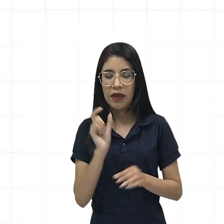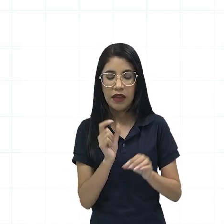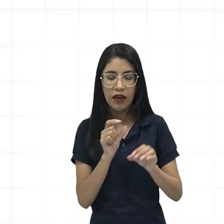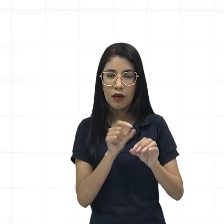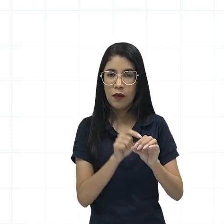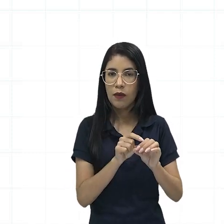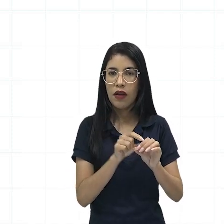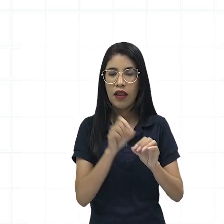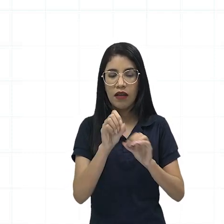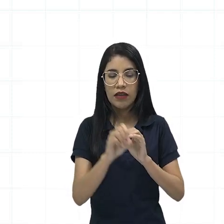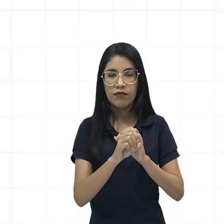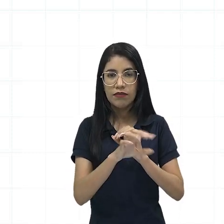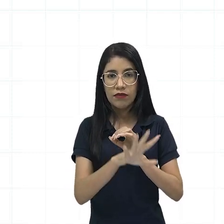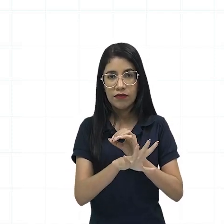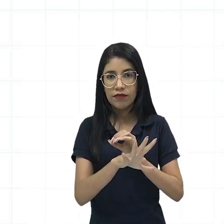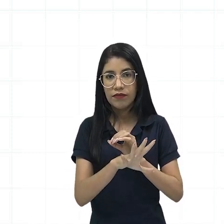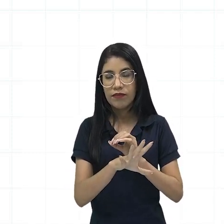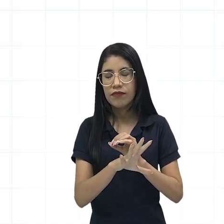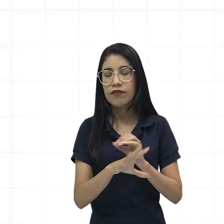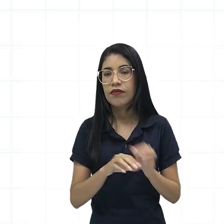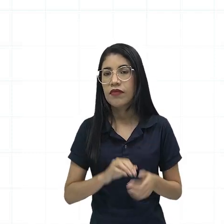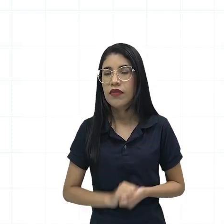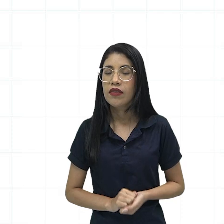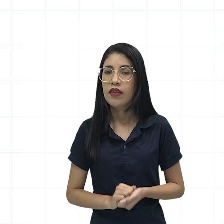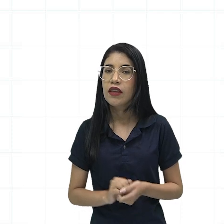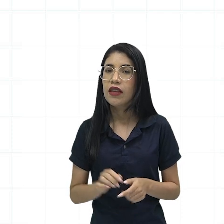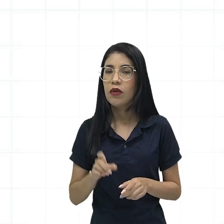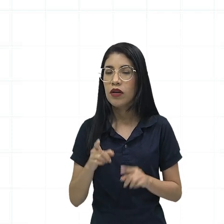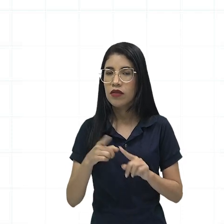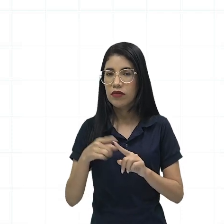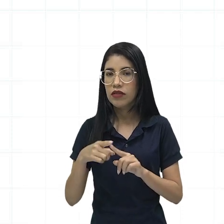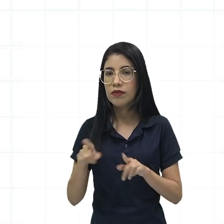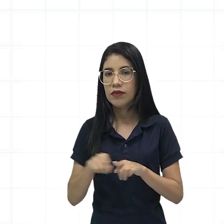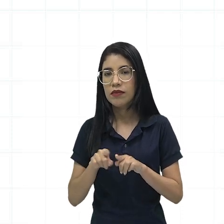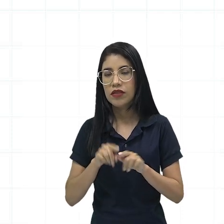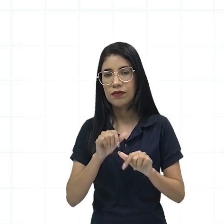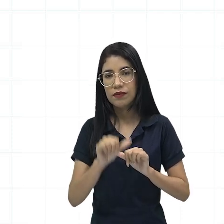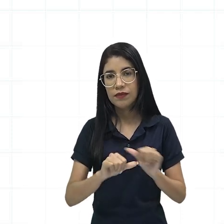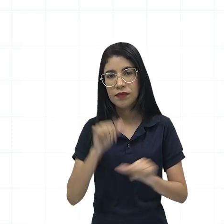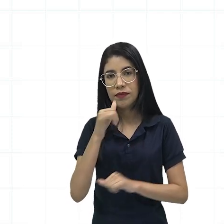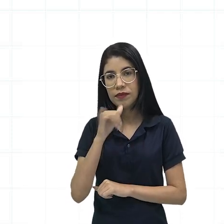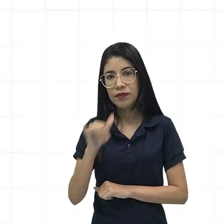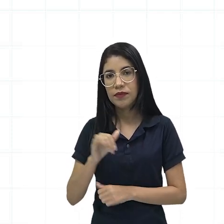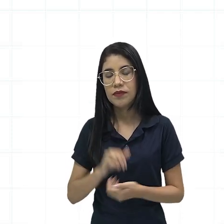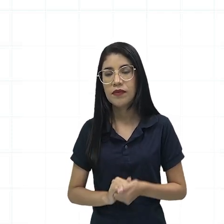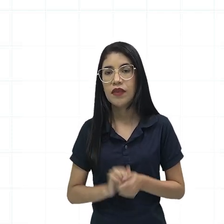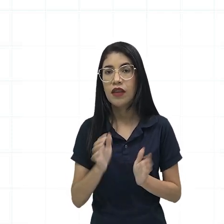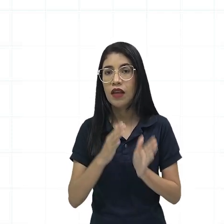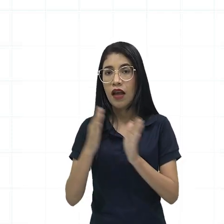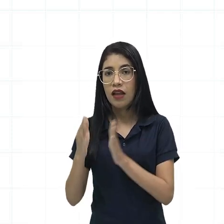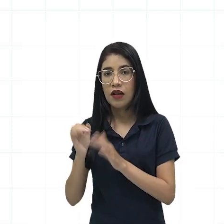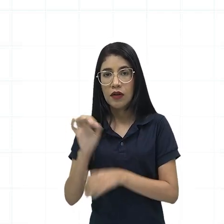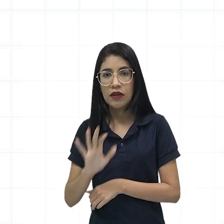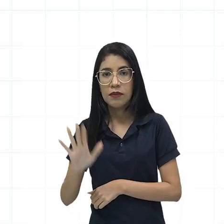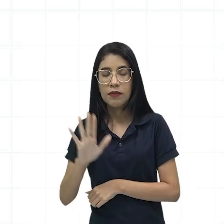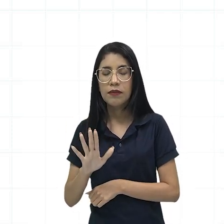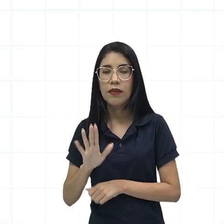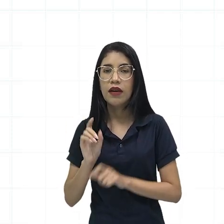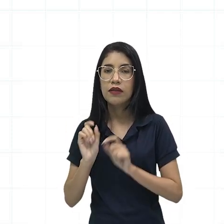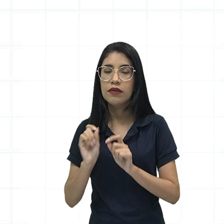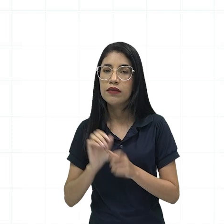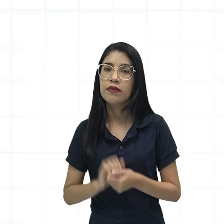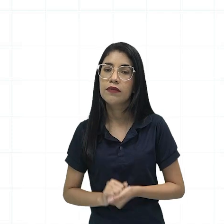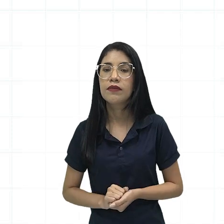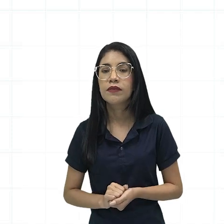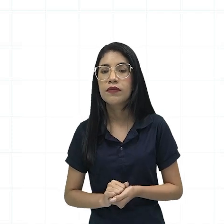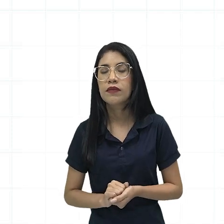vai acender, certo? Então, a gente tem aí esse tipo de transformação. Ao lado dessa que eu acabei de falar para vocês,